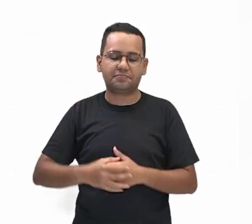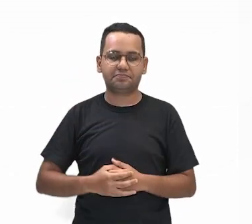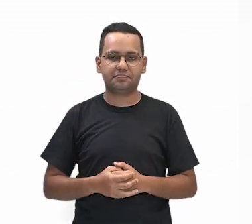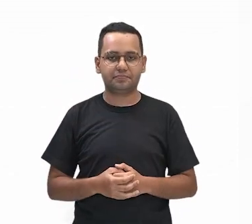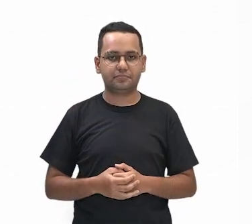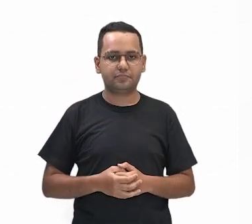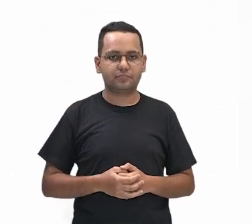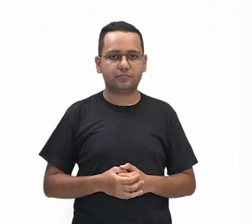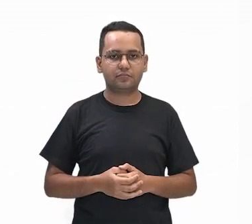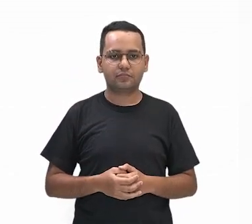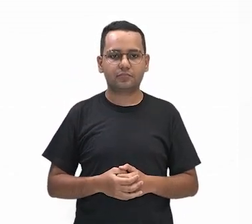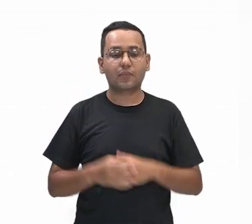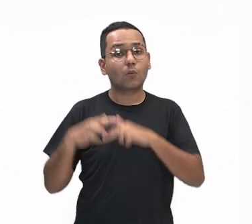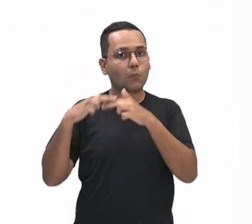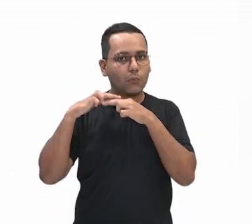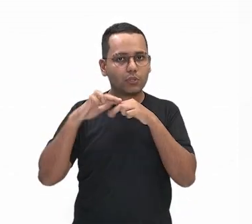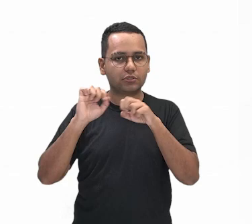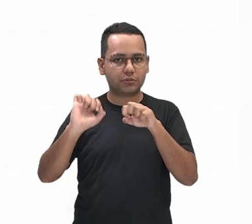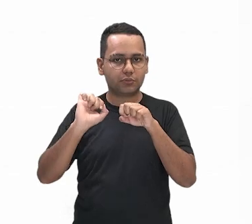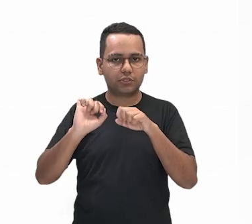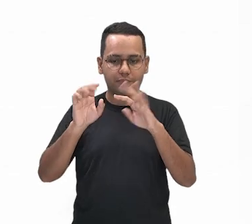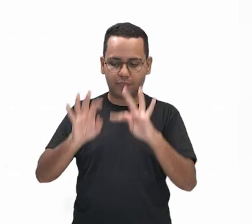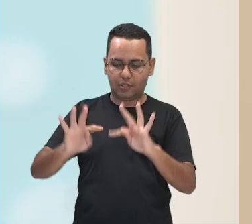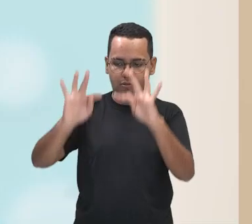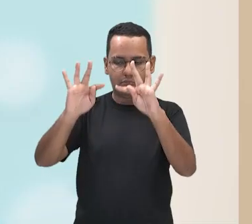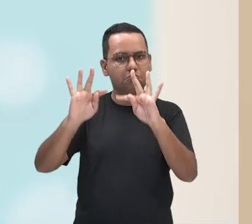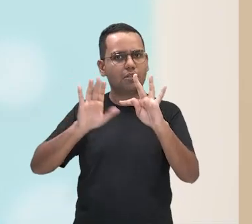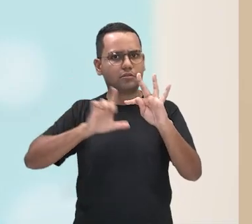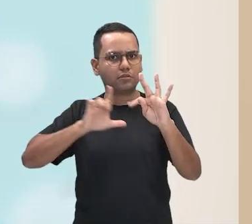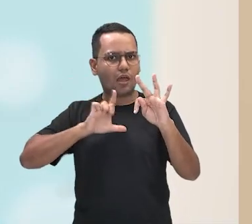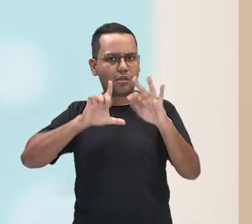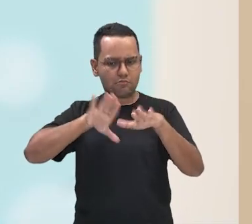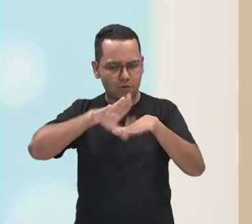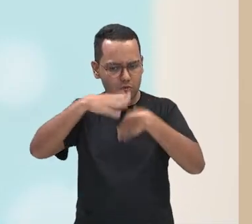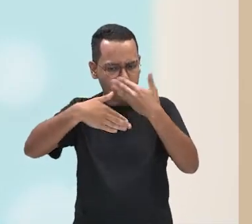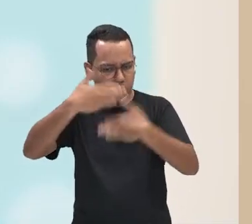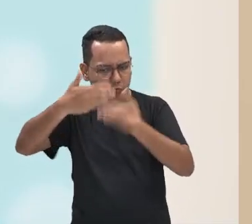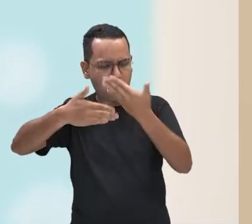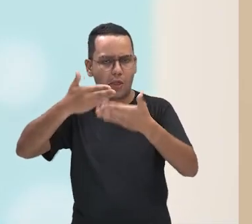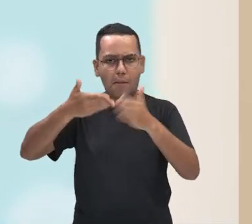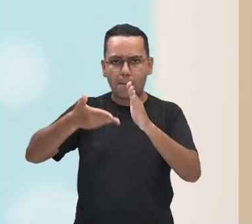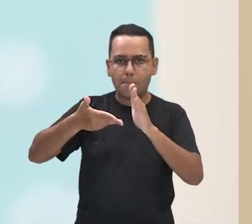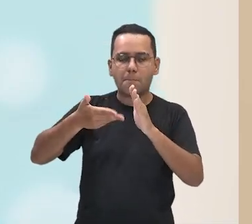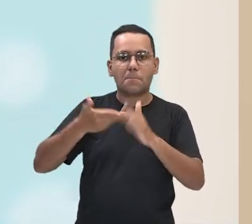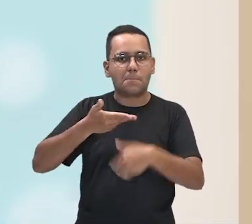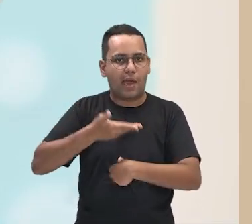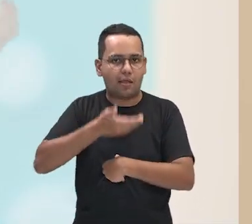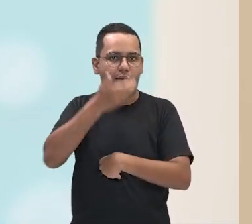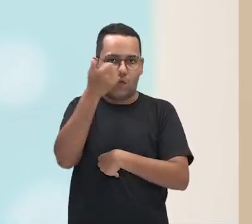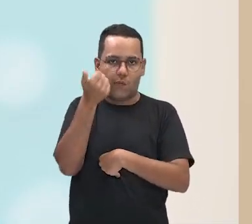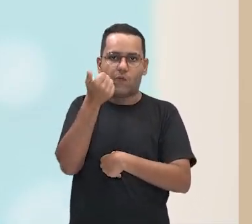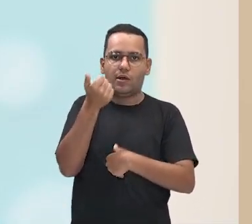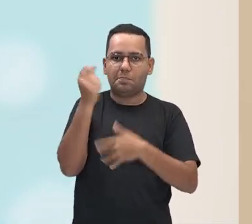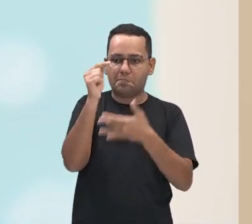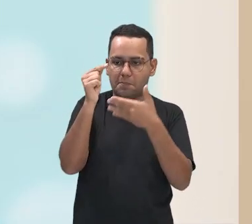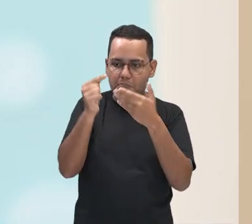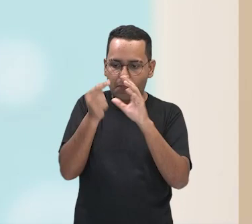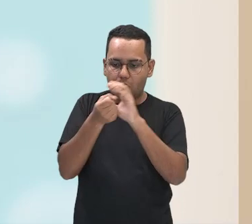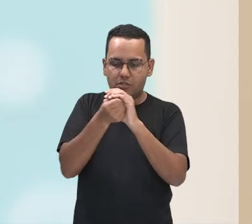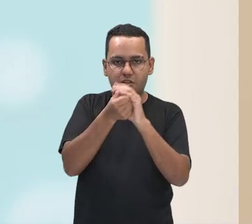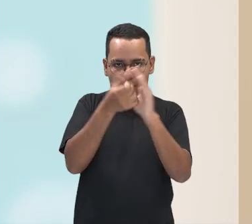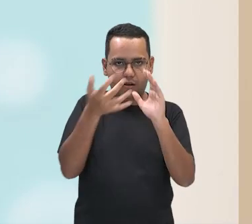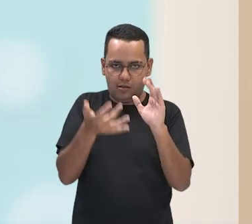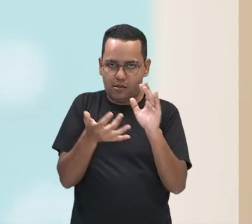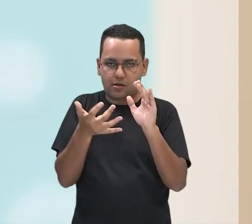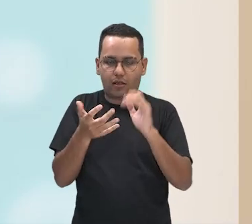a tecnologia ela vai evoluindo, né? Ela vai se aperfeiçoando, o homem ele consegue